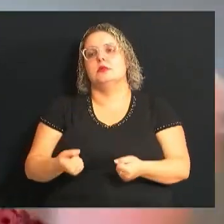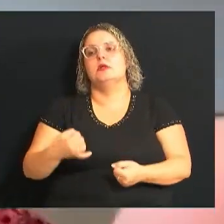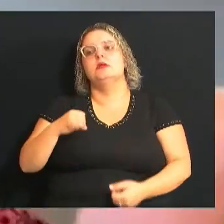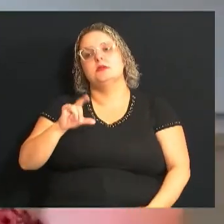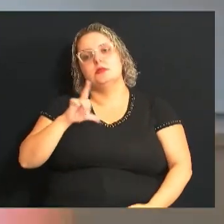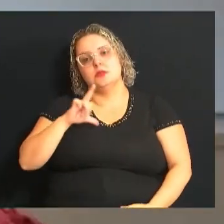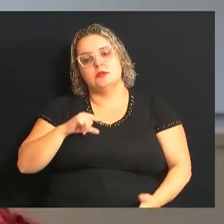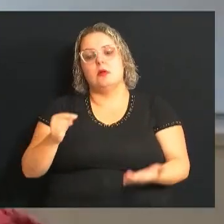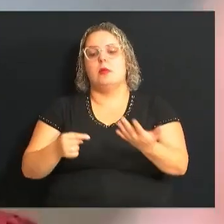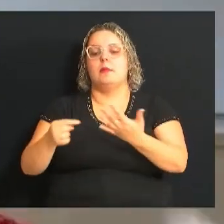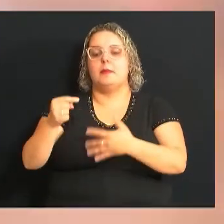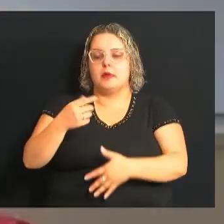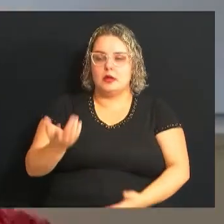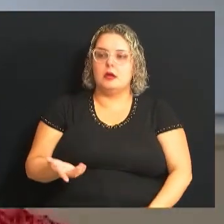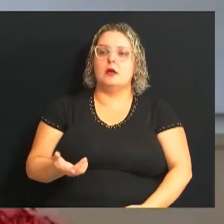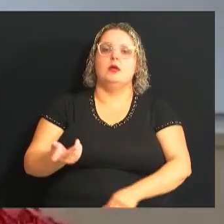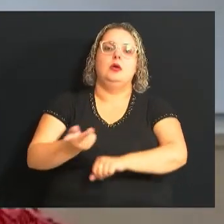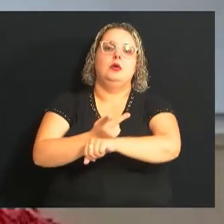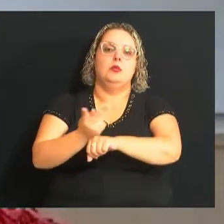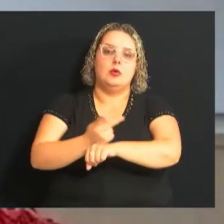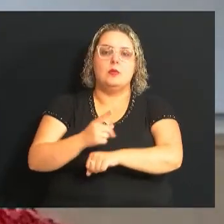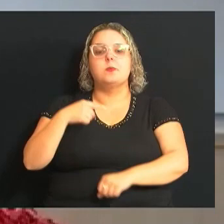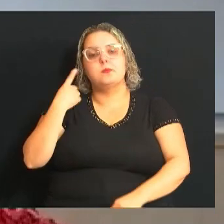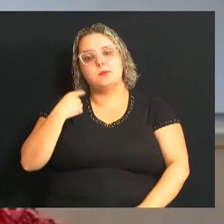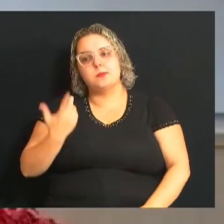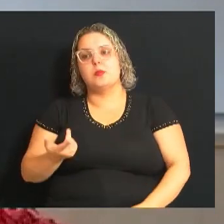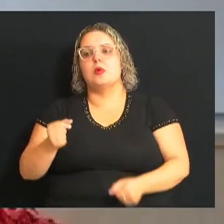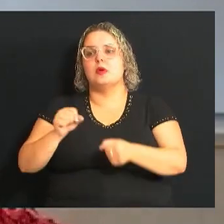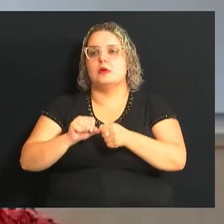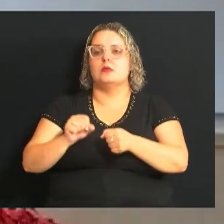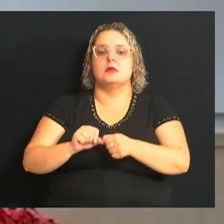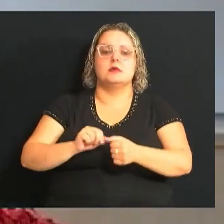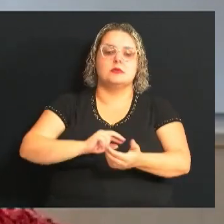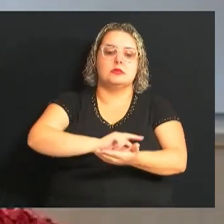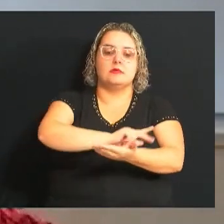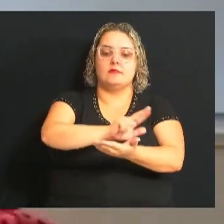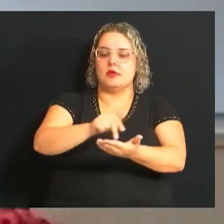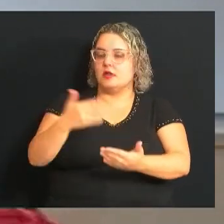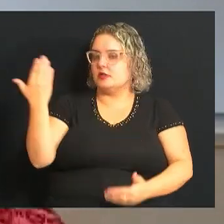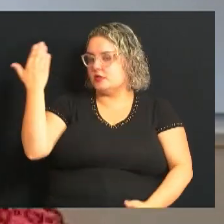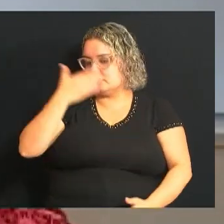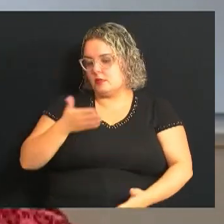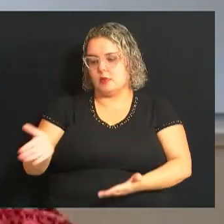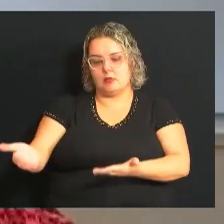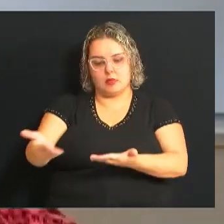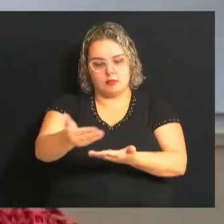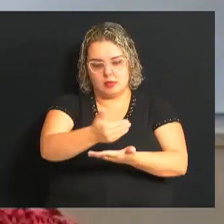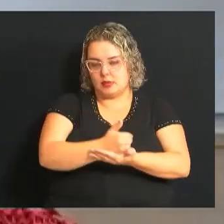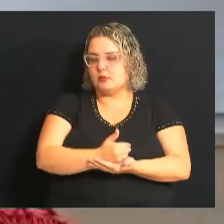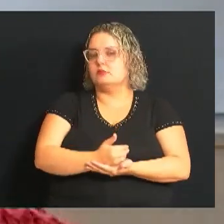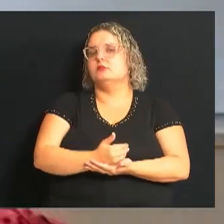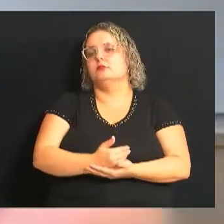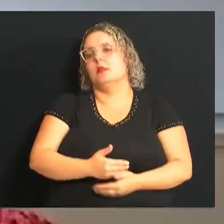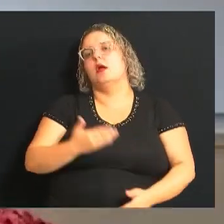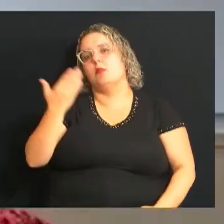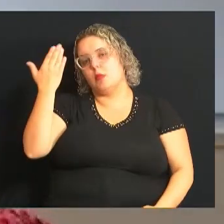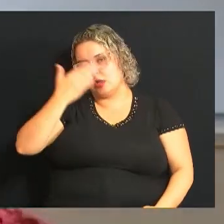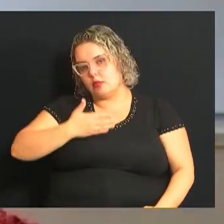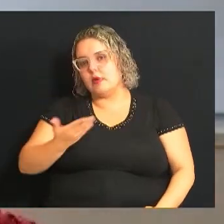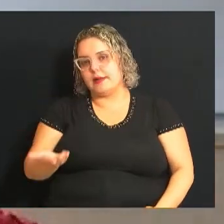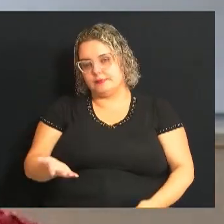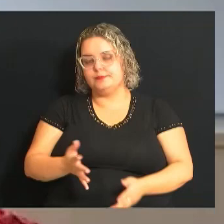judiciário, procurar um advogado e fazer um rol de provas para se comprovar. E a